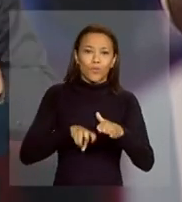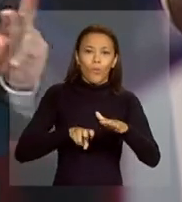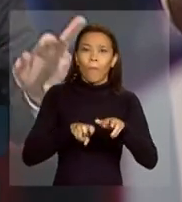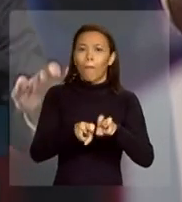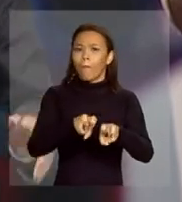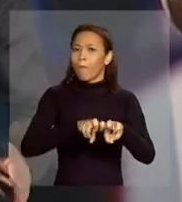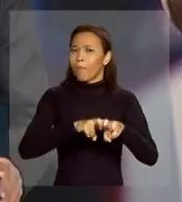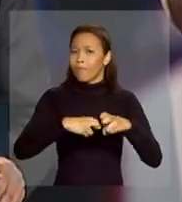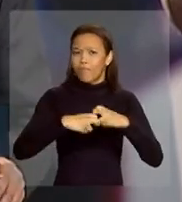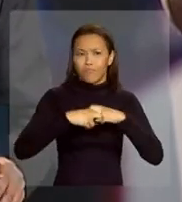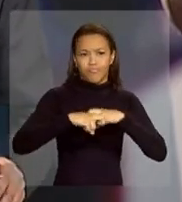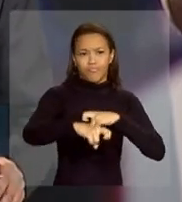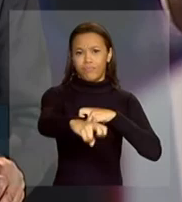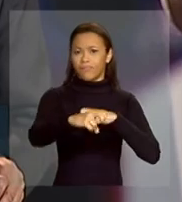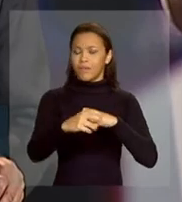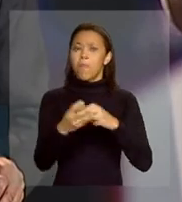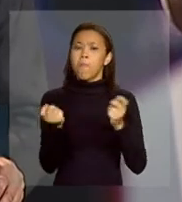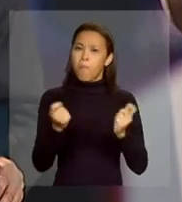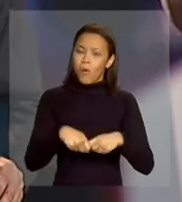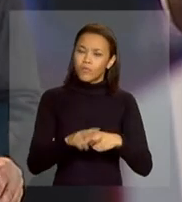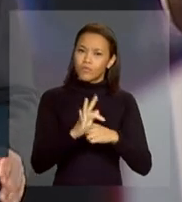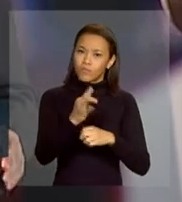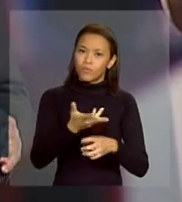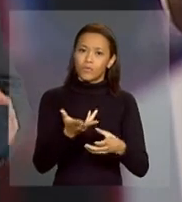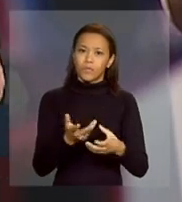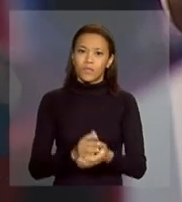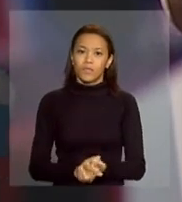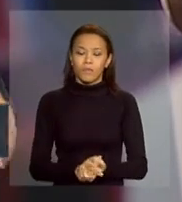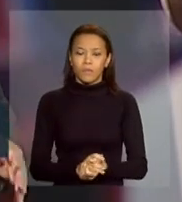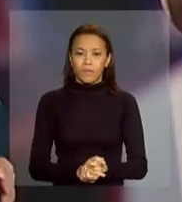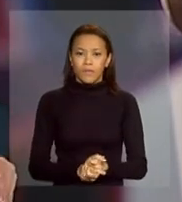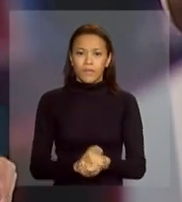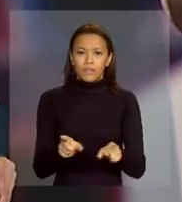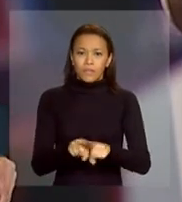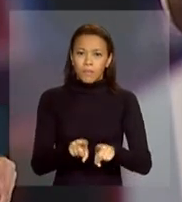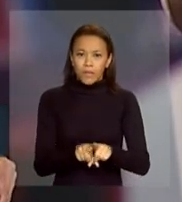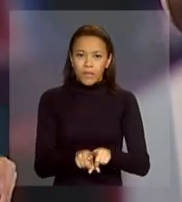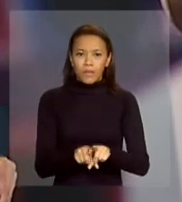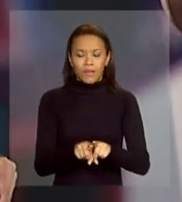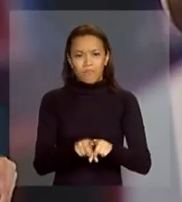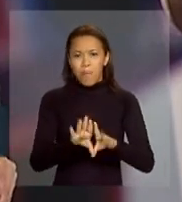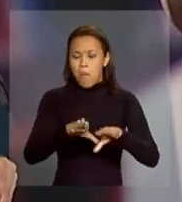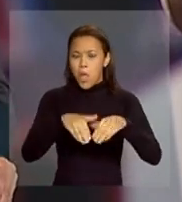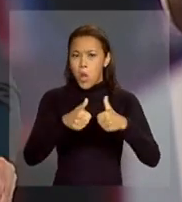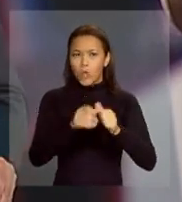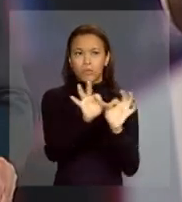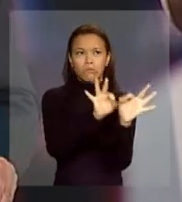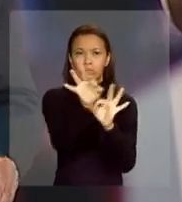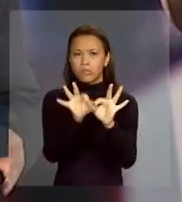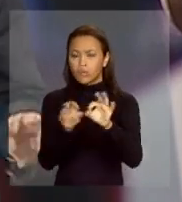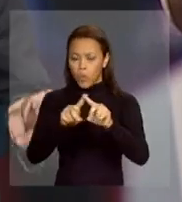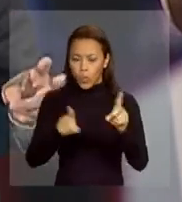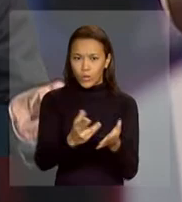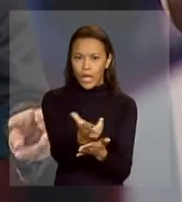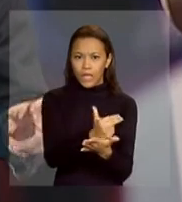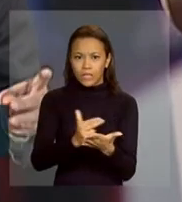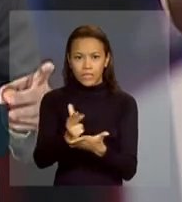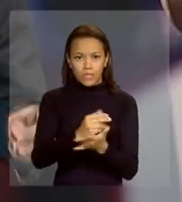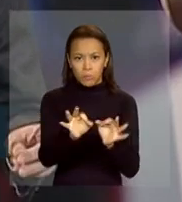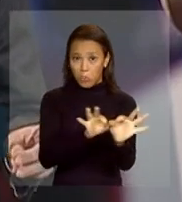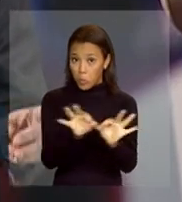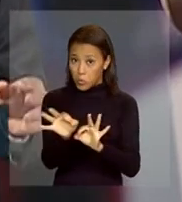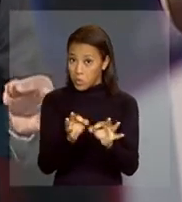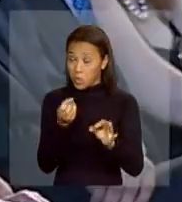poderá ter no futuro o monotrilho instalações as melhores o projeto e